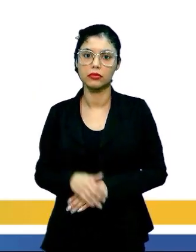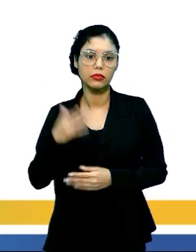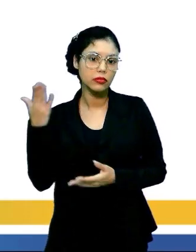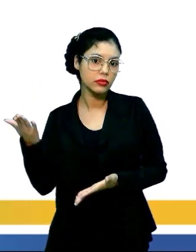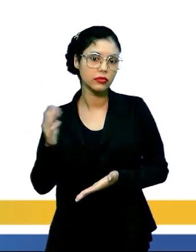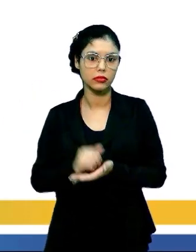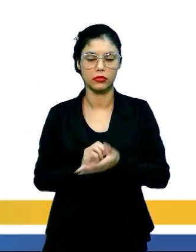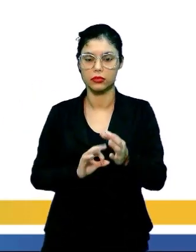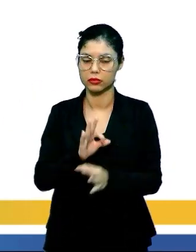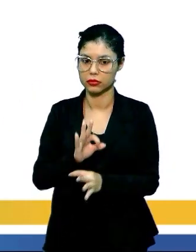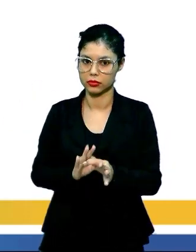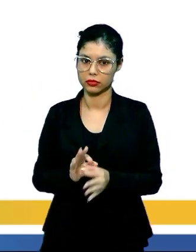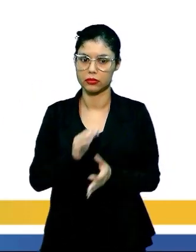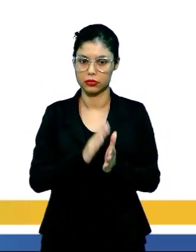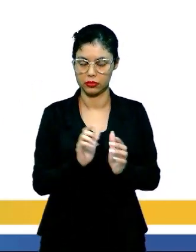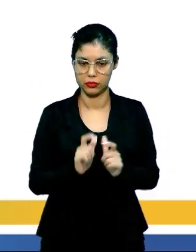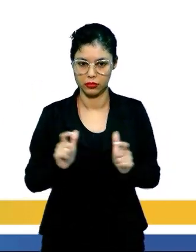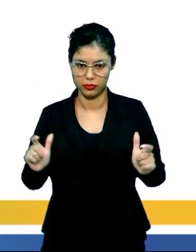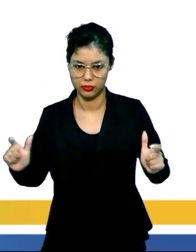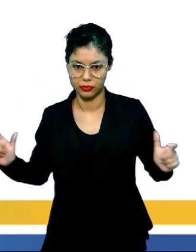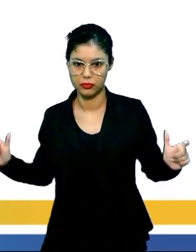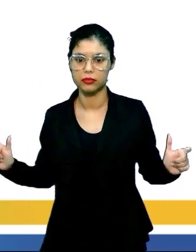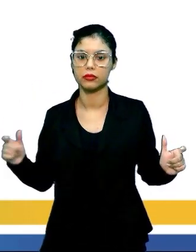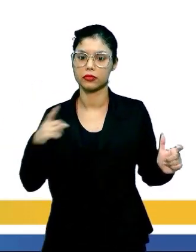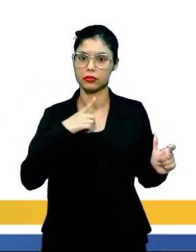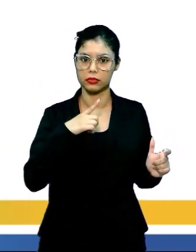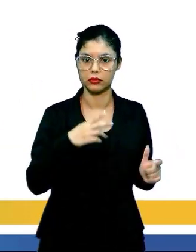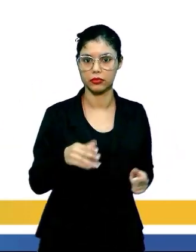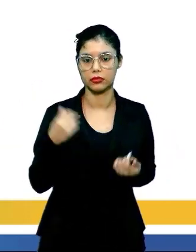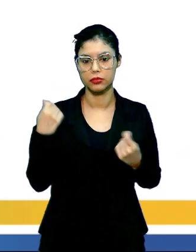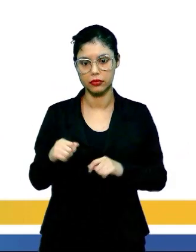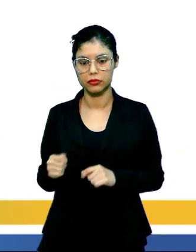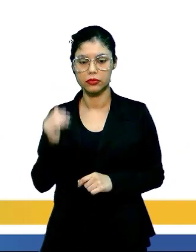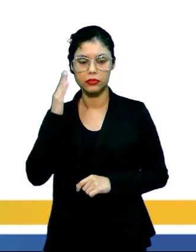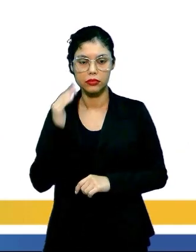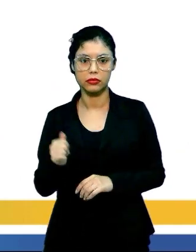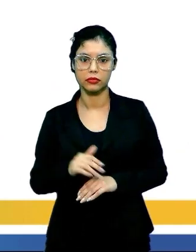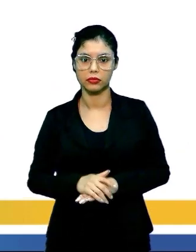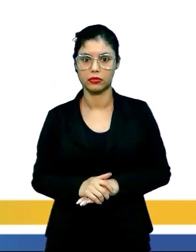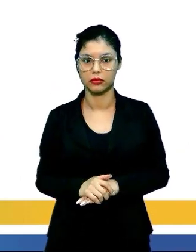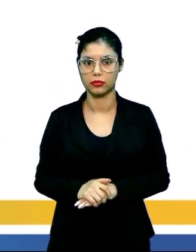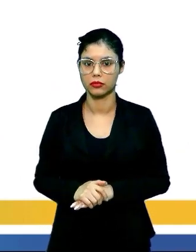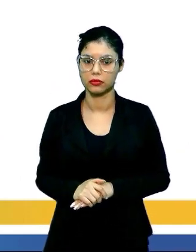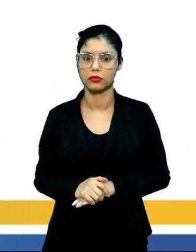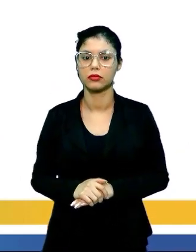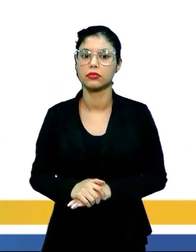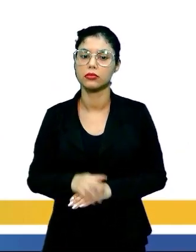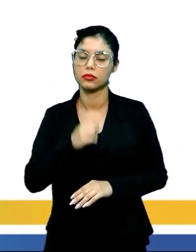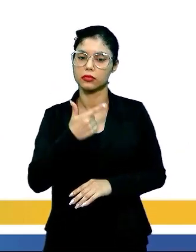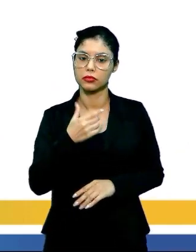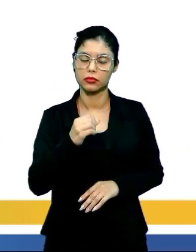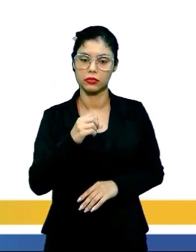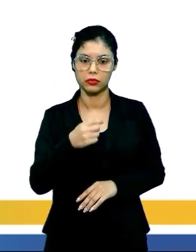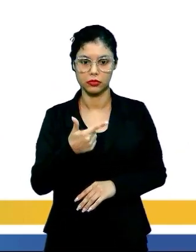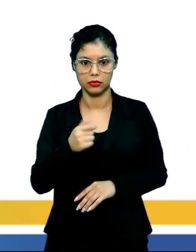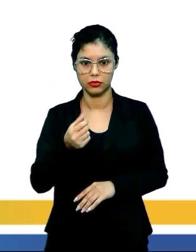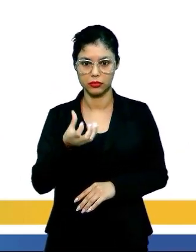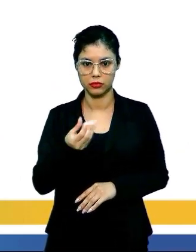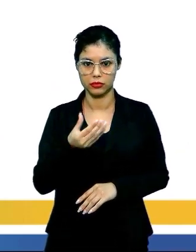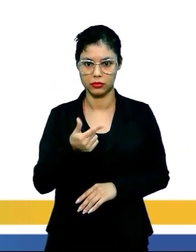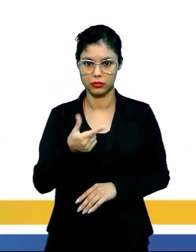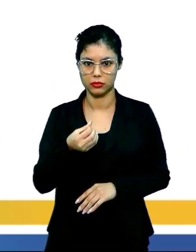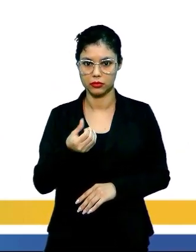ó, se organizar em ordem crescente, ó, a gente precisa ter a noção, ficou 20,50,